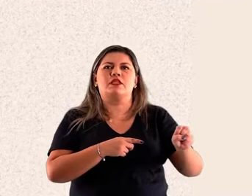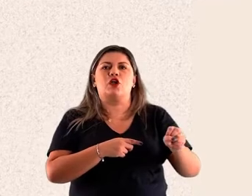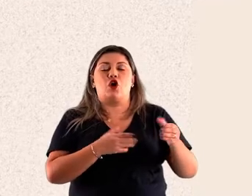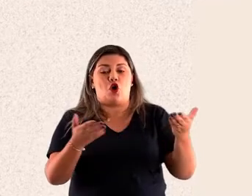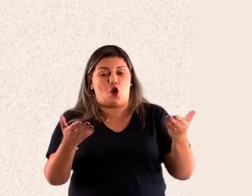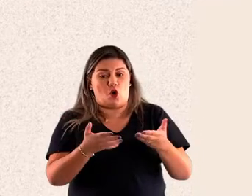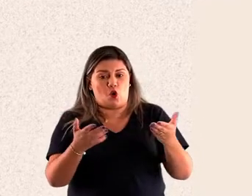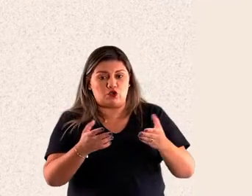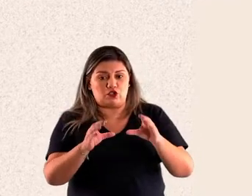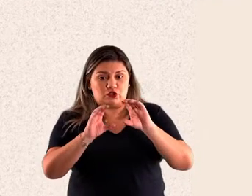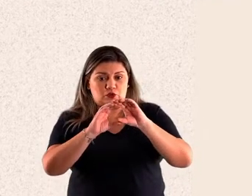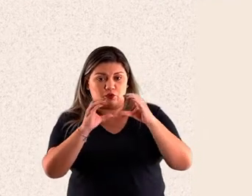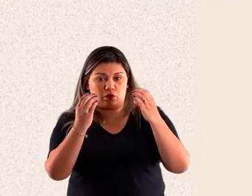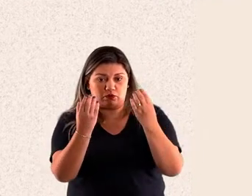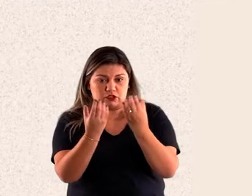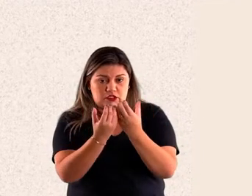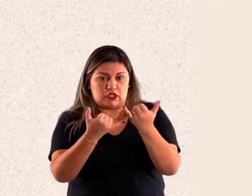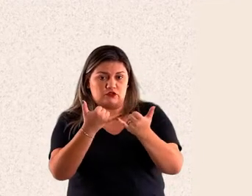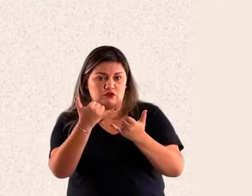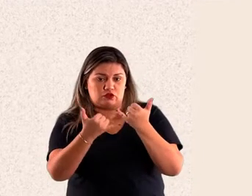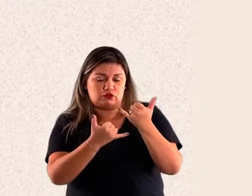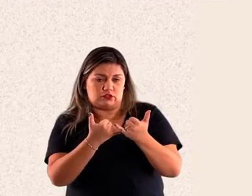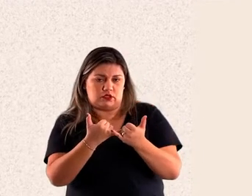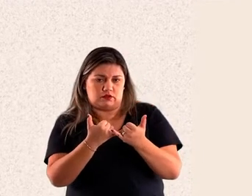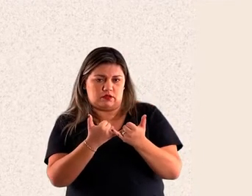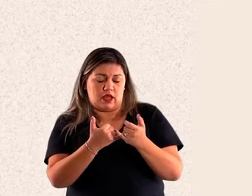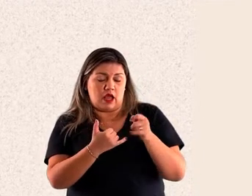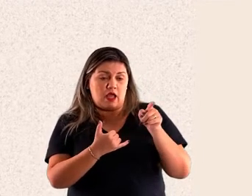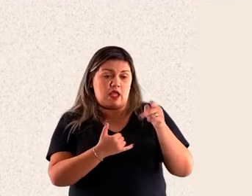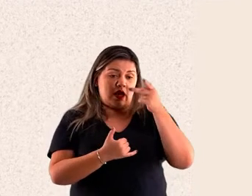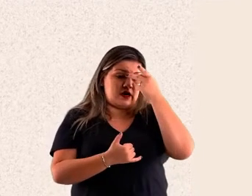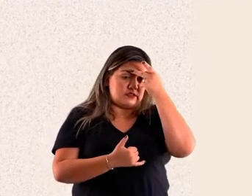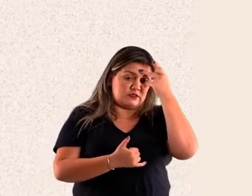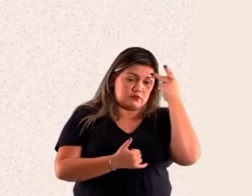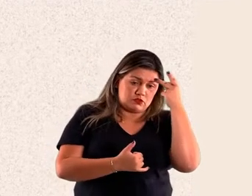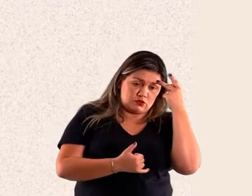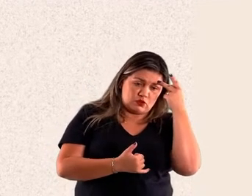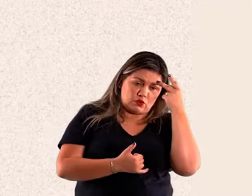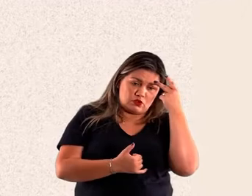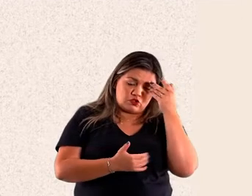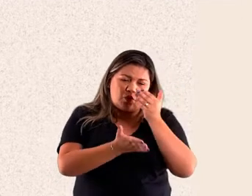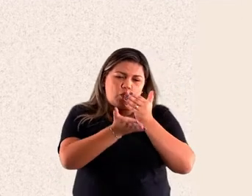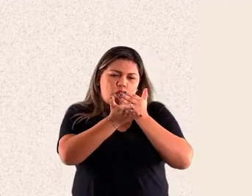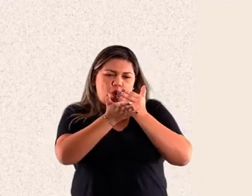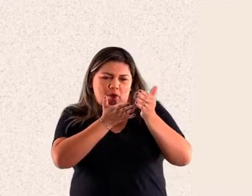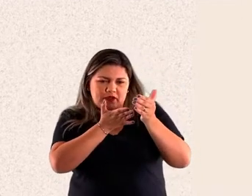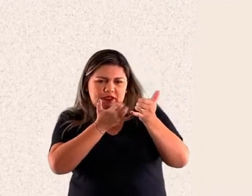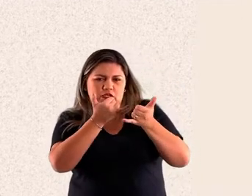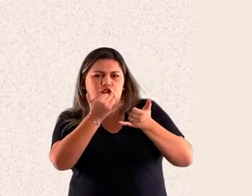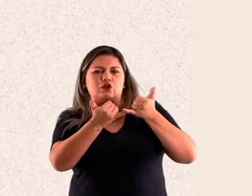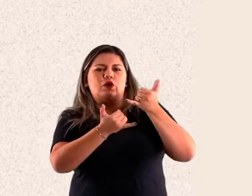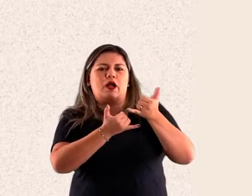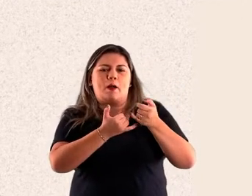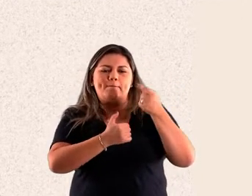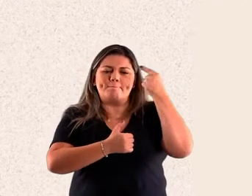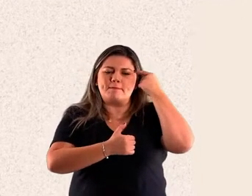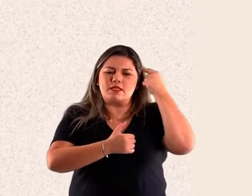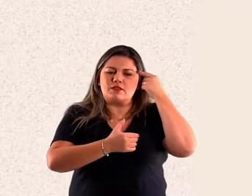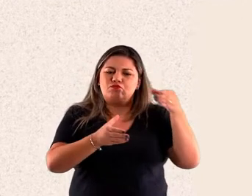E aí as pessoas passaram a jogar setenta e dois por cento passaram a jogar pelo grupo